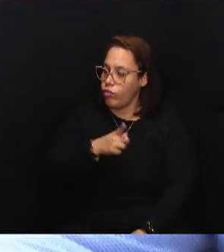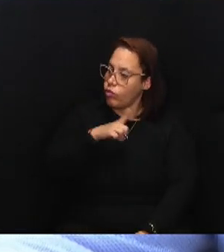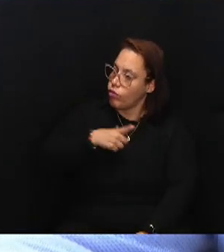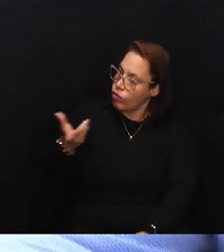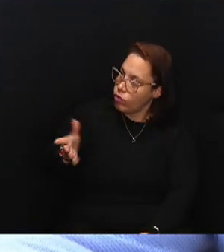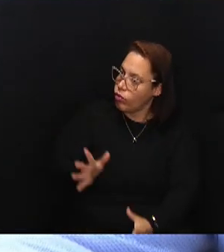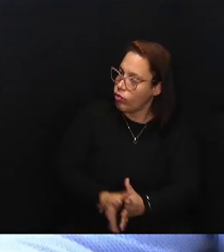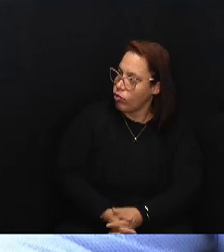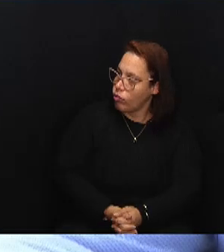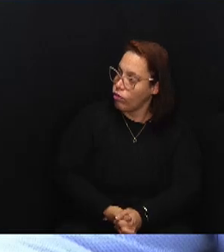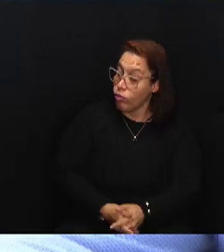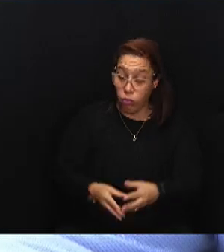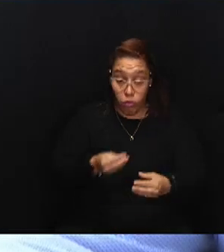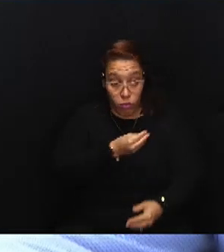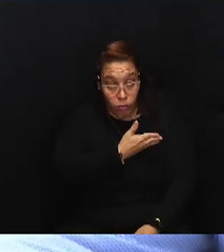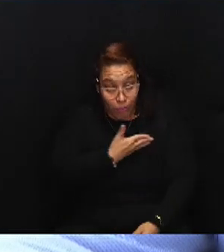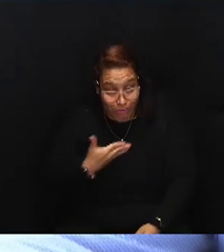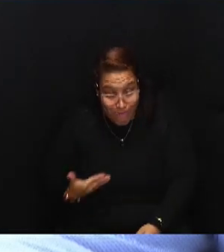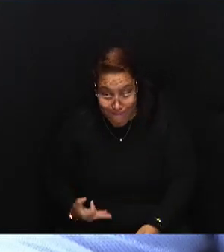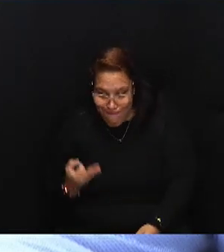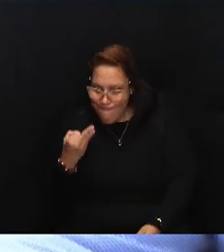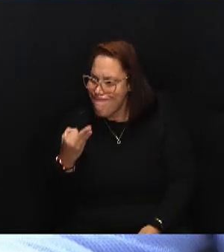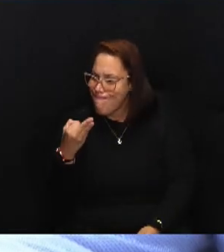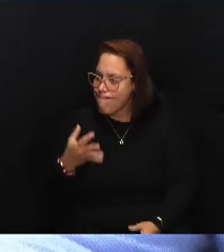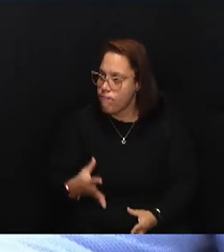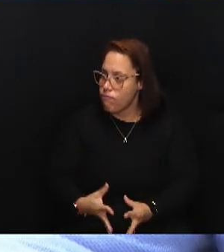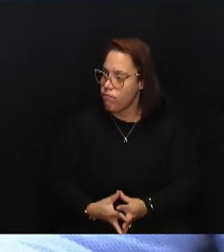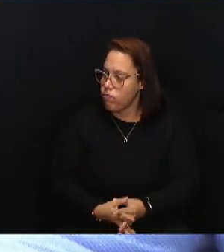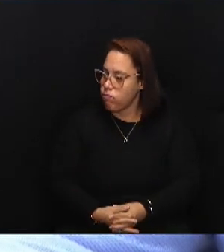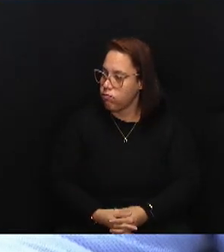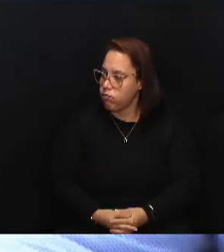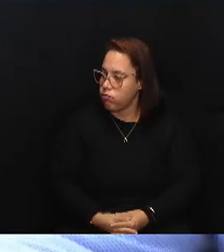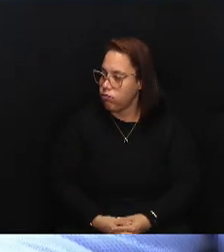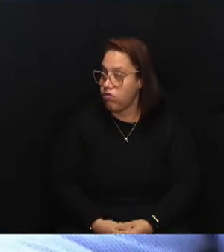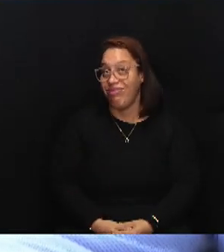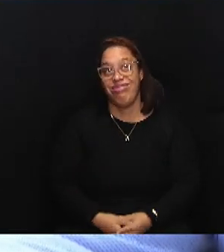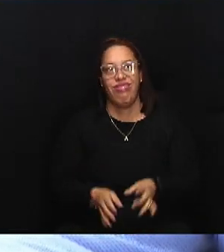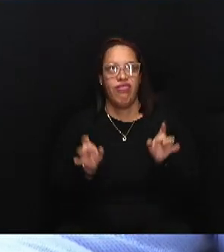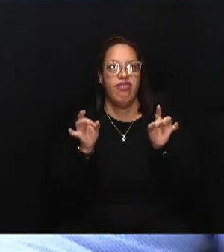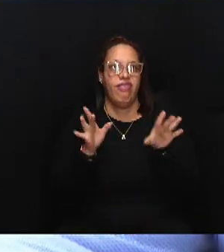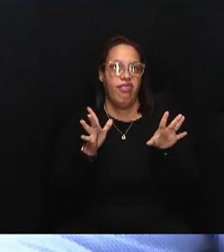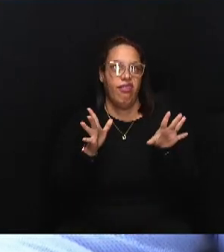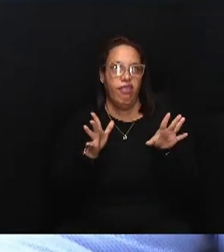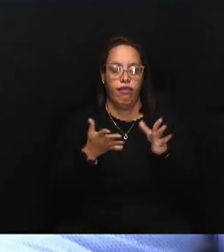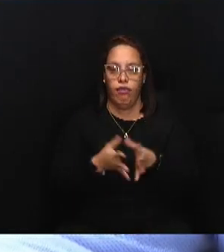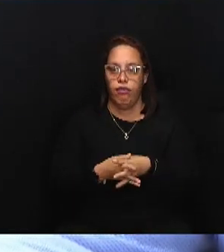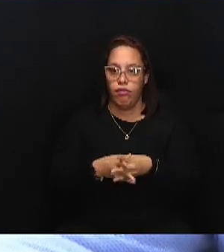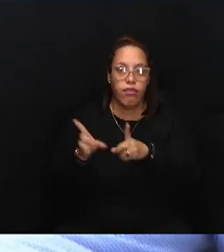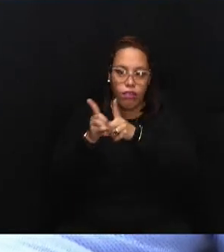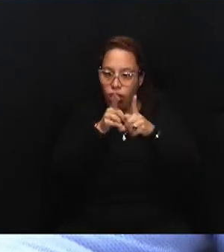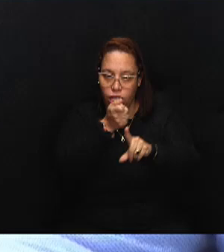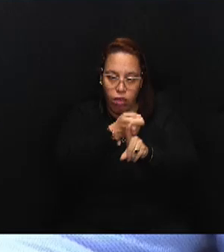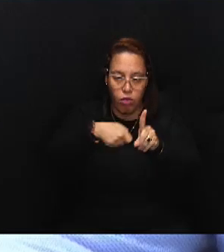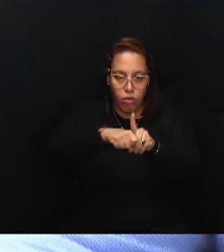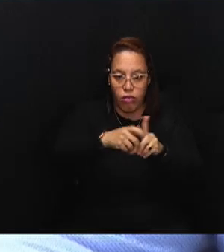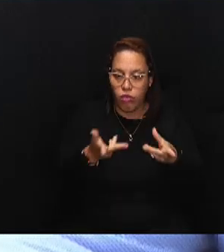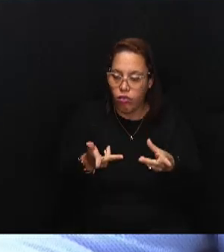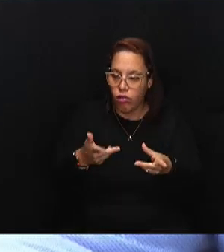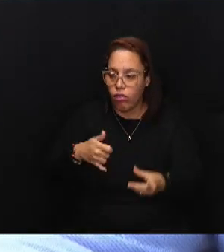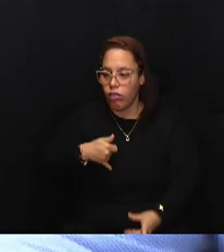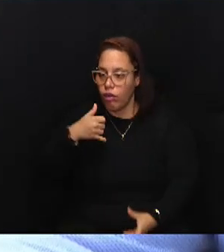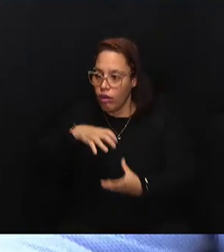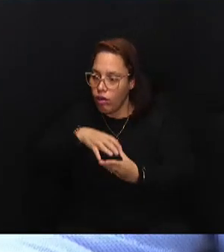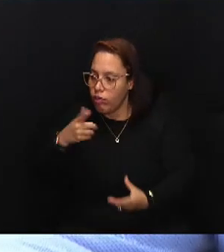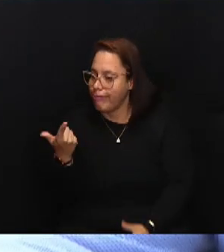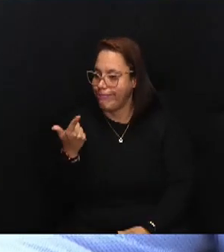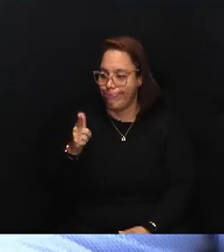com um poder público efetivo, atuante, deixar falhar e deixar de prestar assistência a esses idosos. Acredito que, se nós